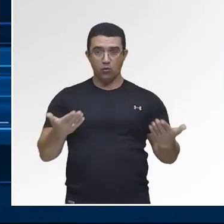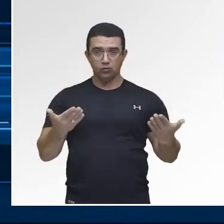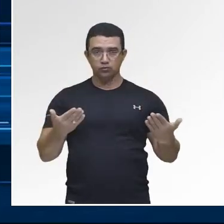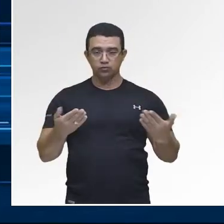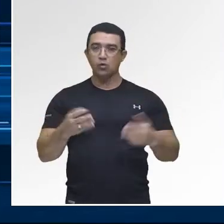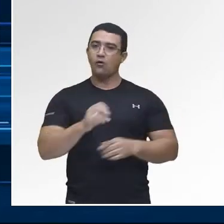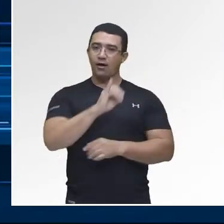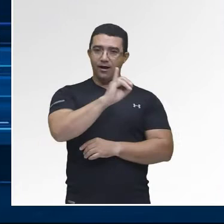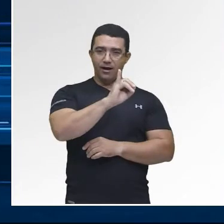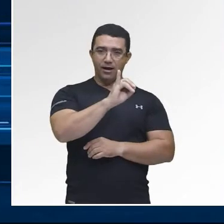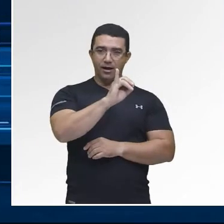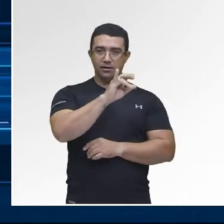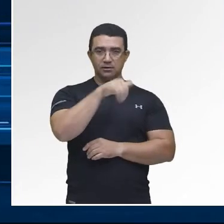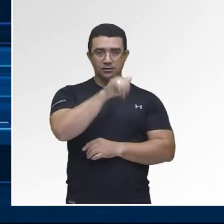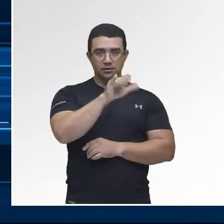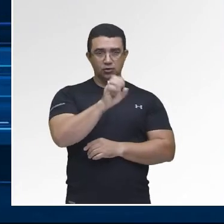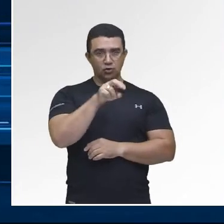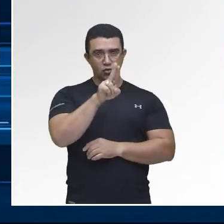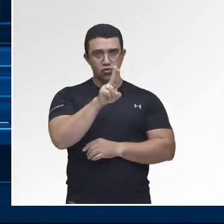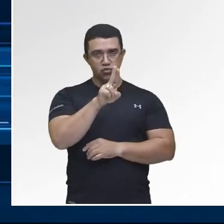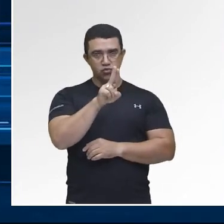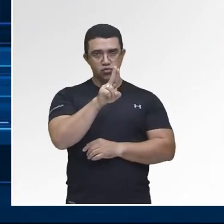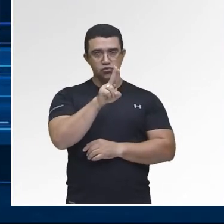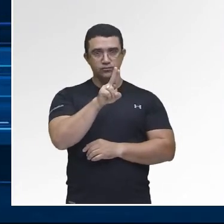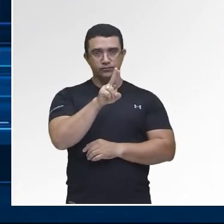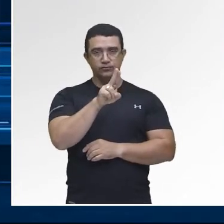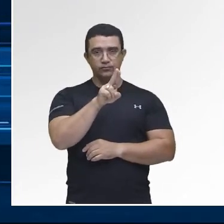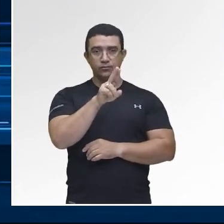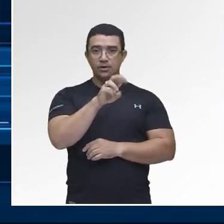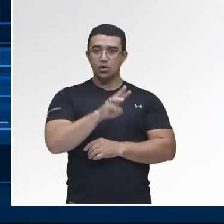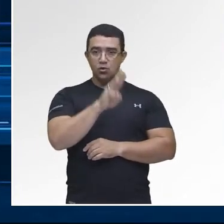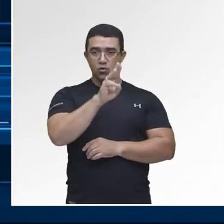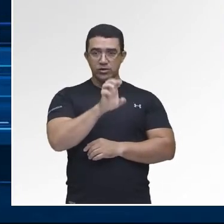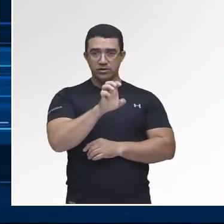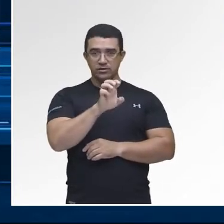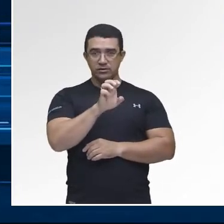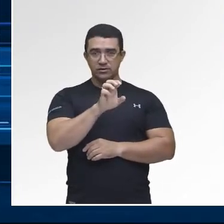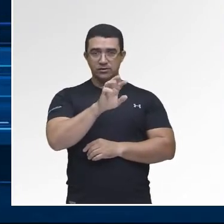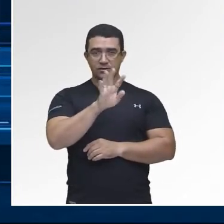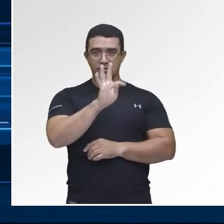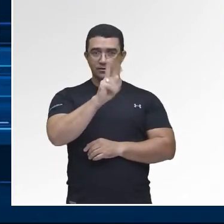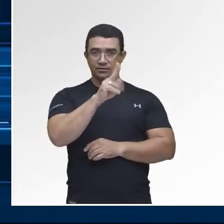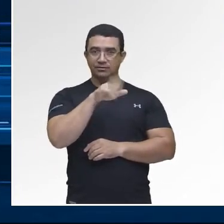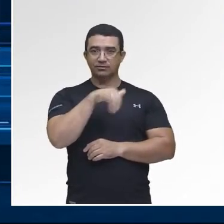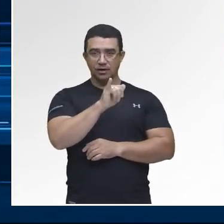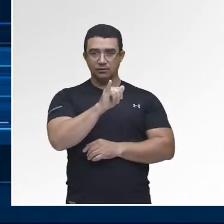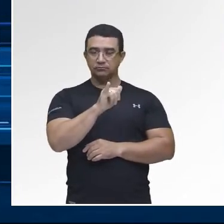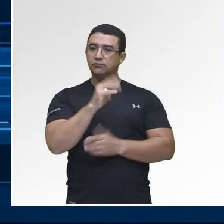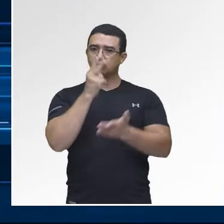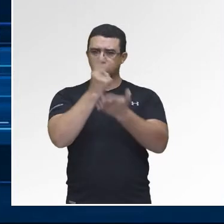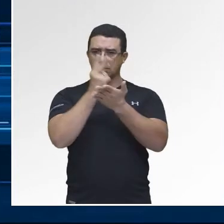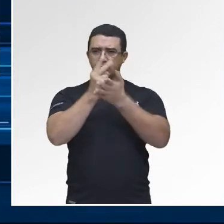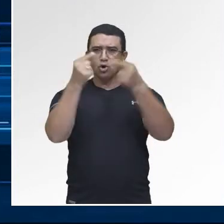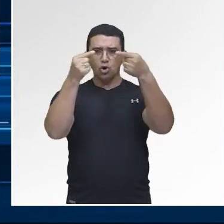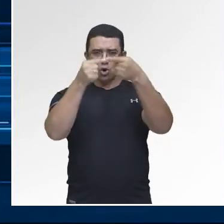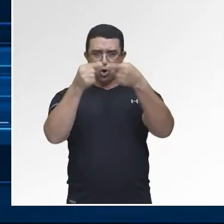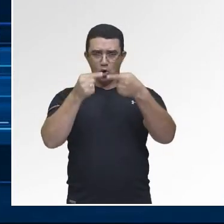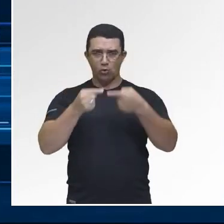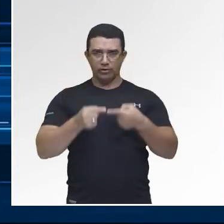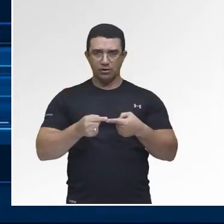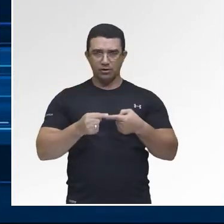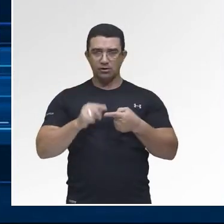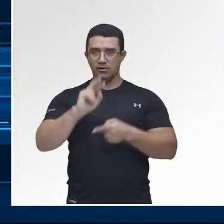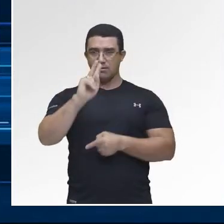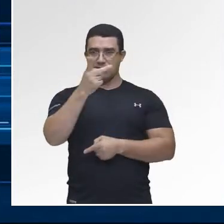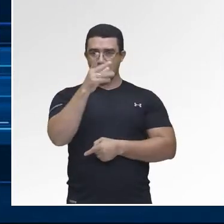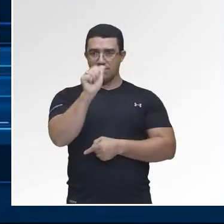Portugal. Esse verbo, gente, a pronúncia desse verbo, quando você fala, né, numa pronúncia, numa velocidade normal,